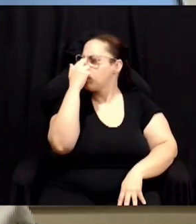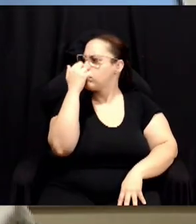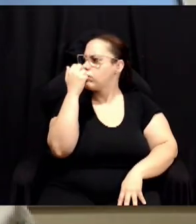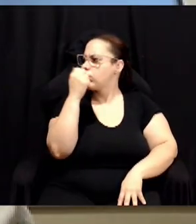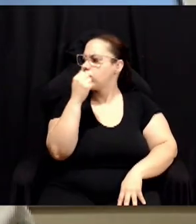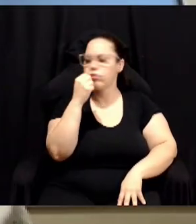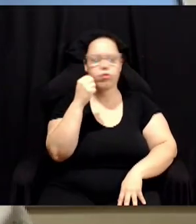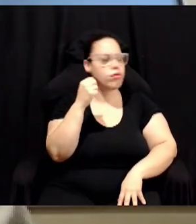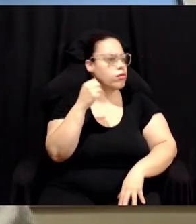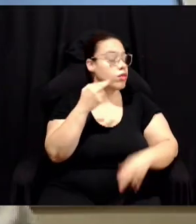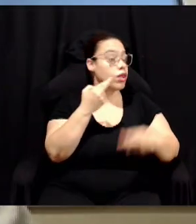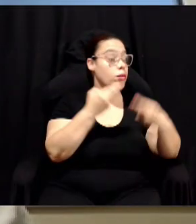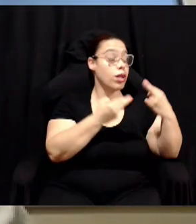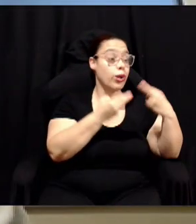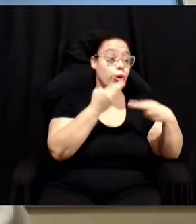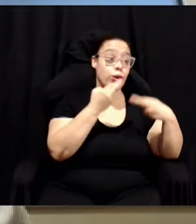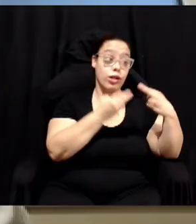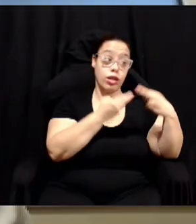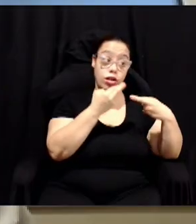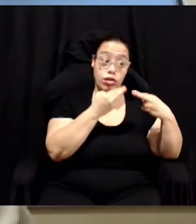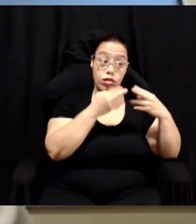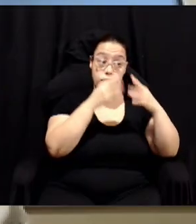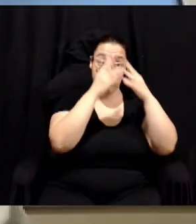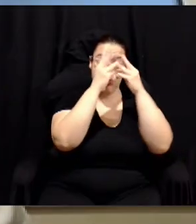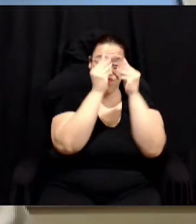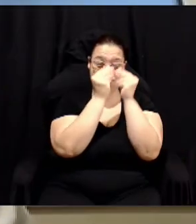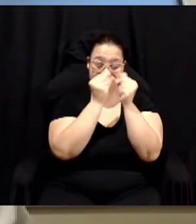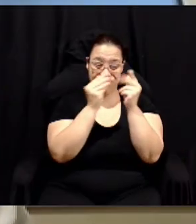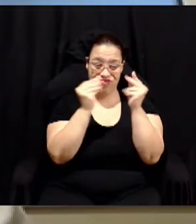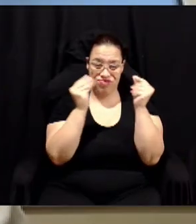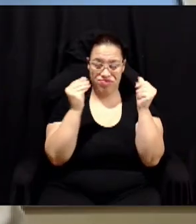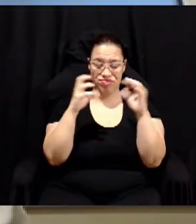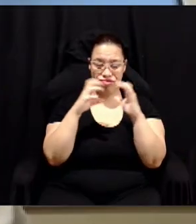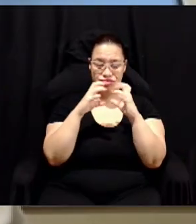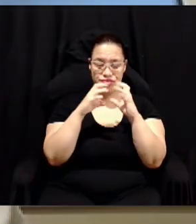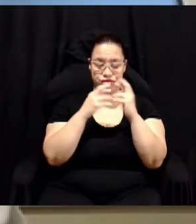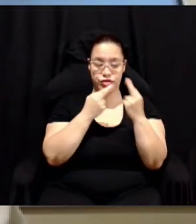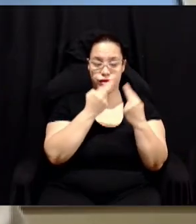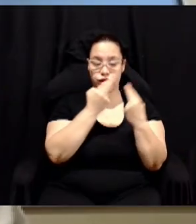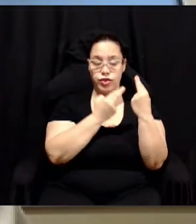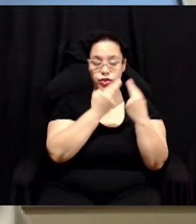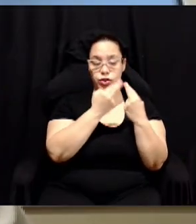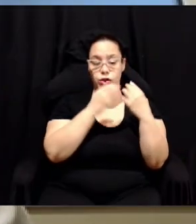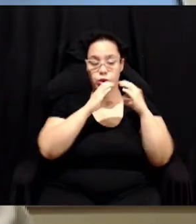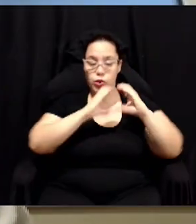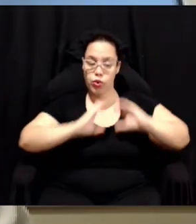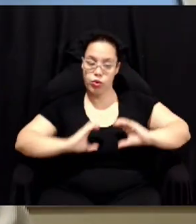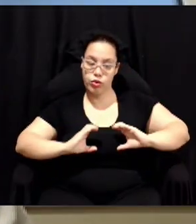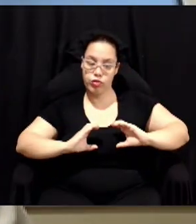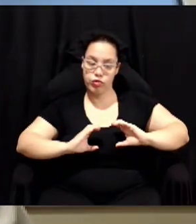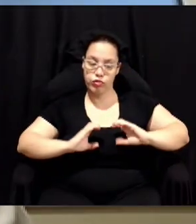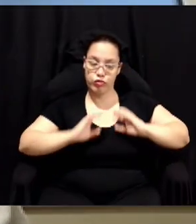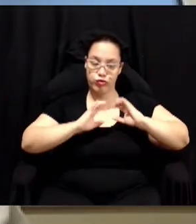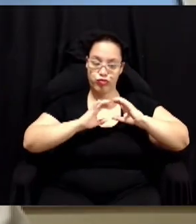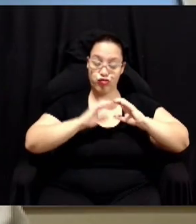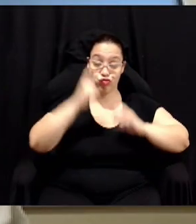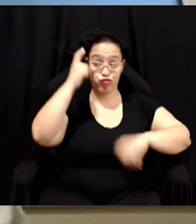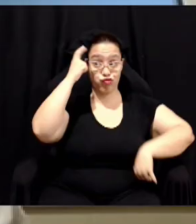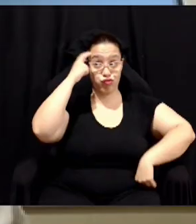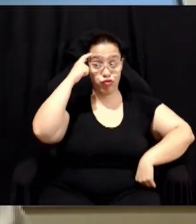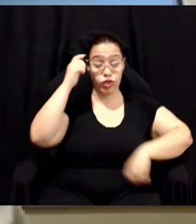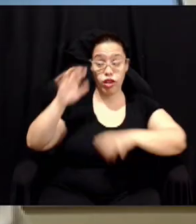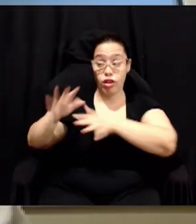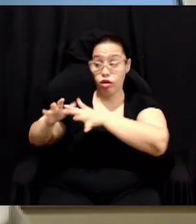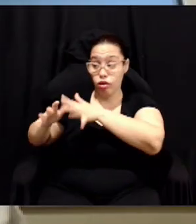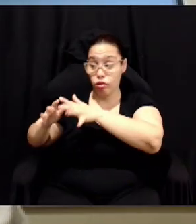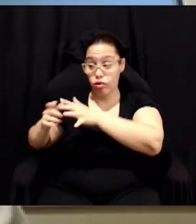relacionada à degeneração do cérebro relacionado ao comportamento e à cognição, sendo que Parkinson